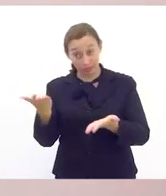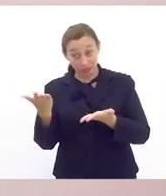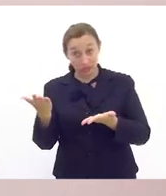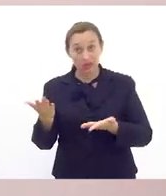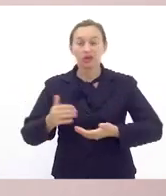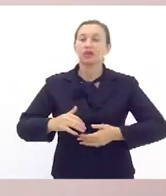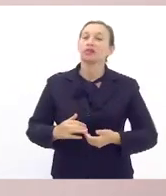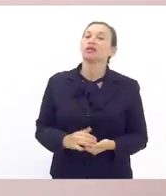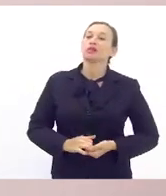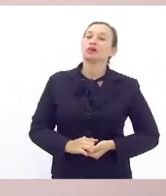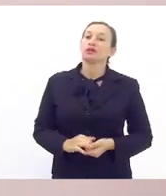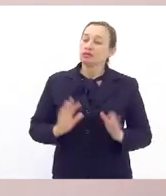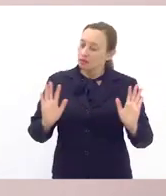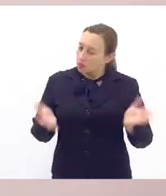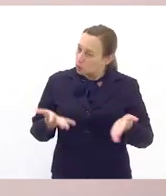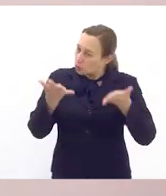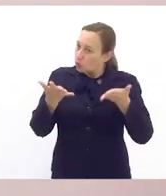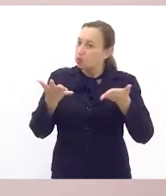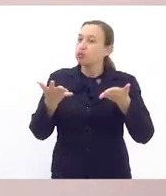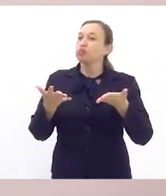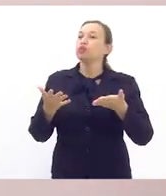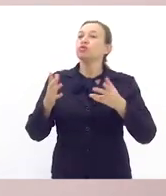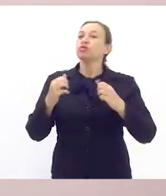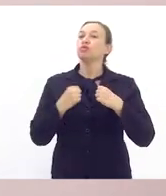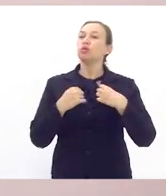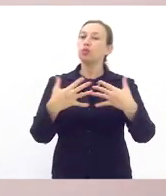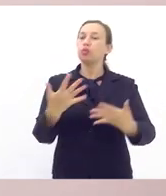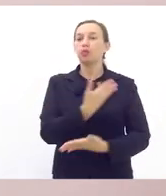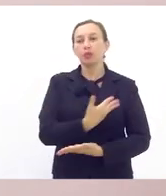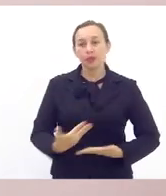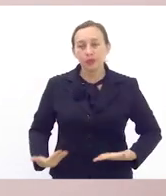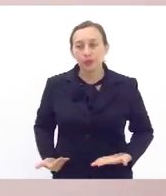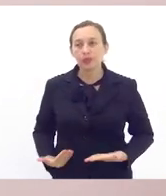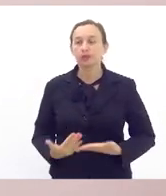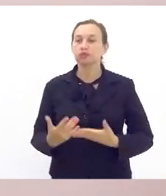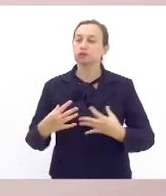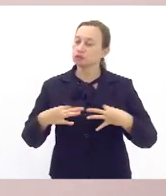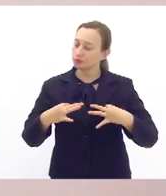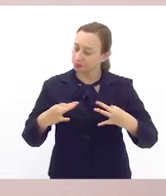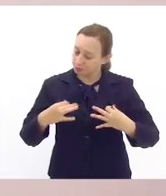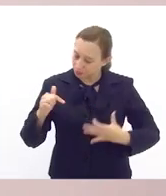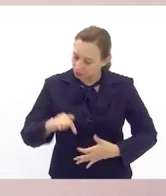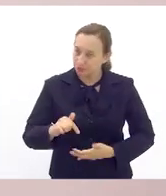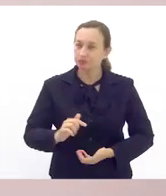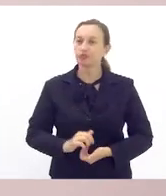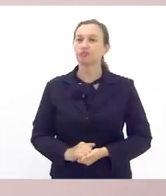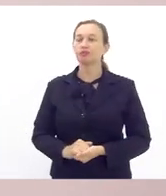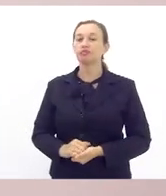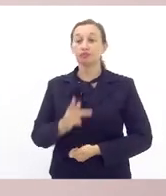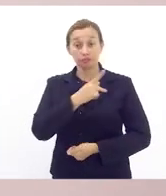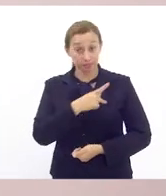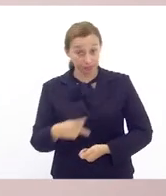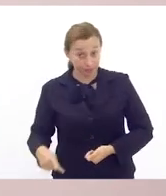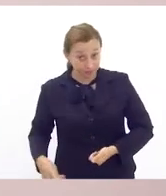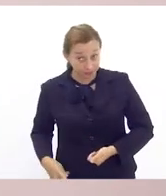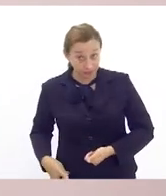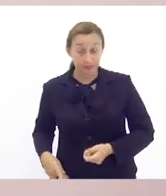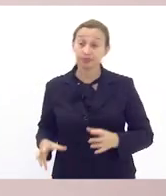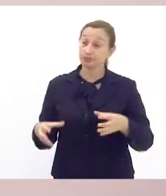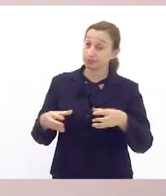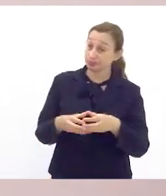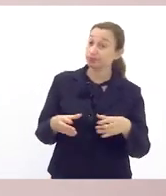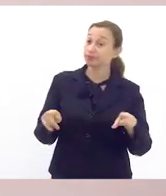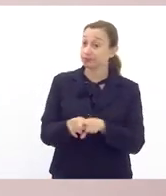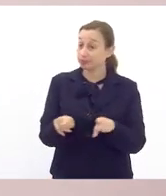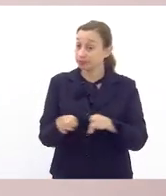por essa excelência excelente audiência pública e me coloca à disposição como presidente dessa comissão